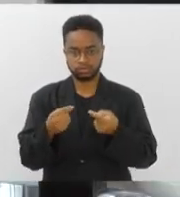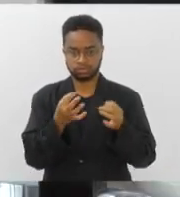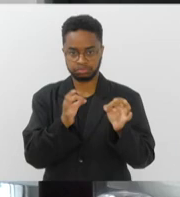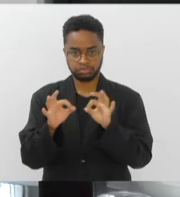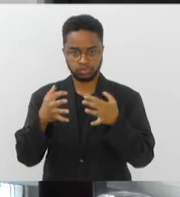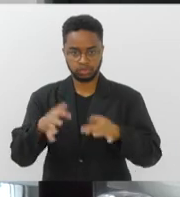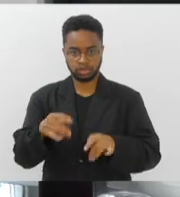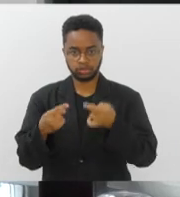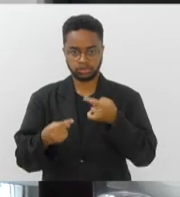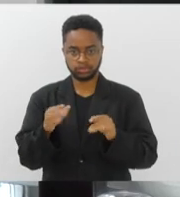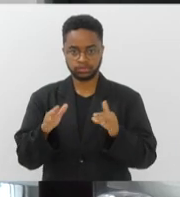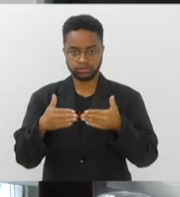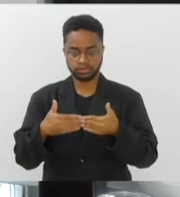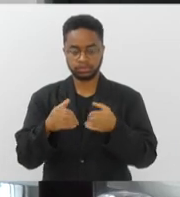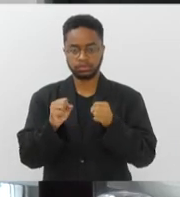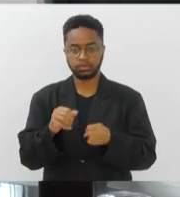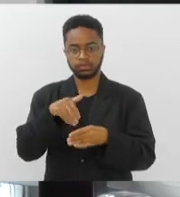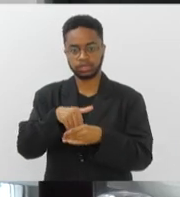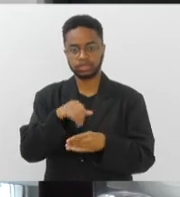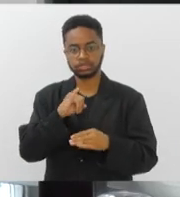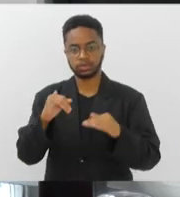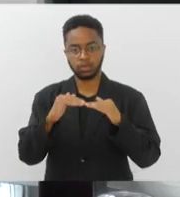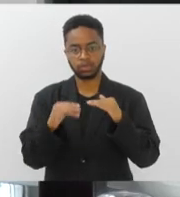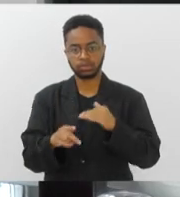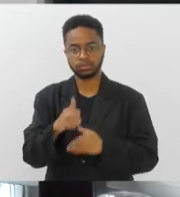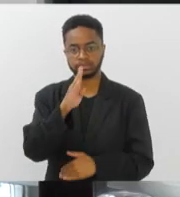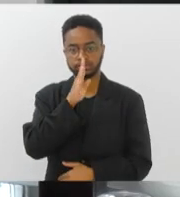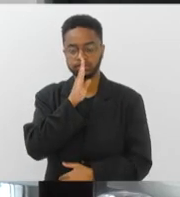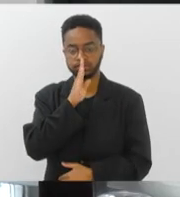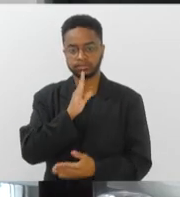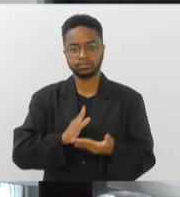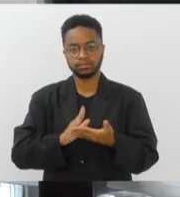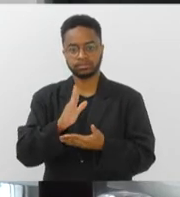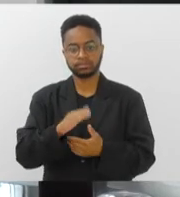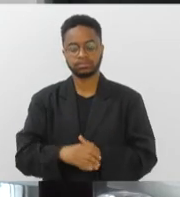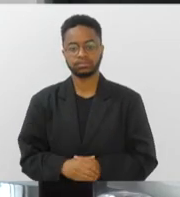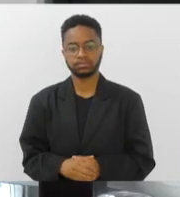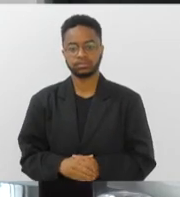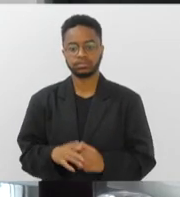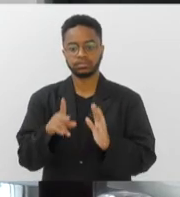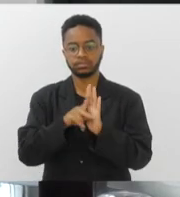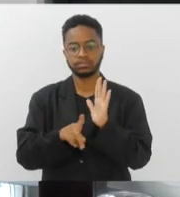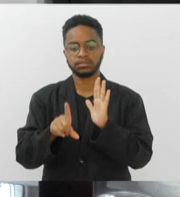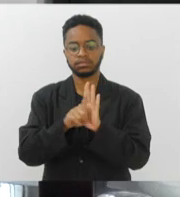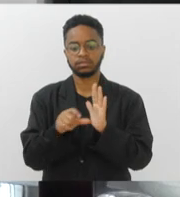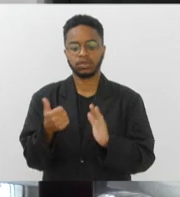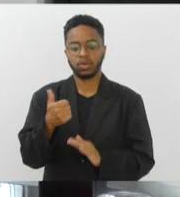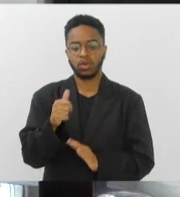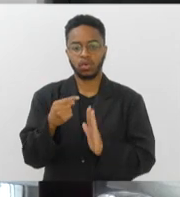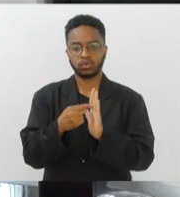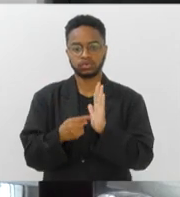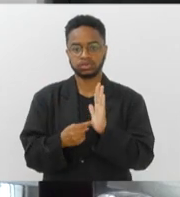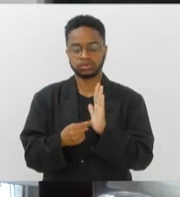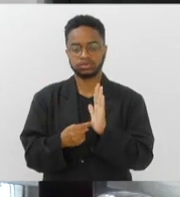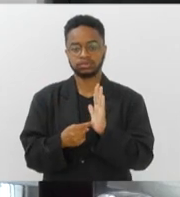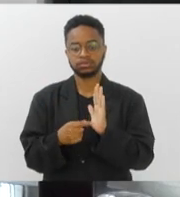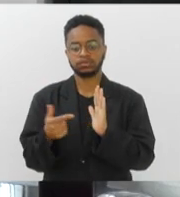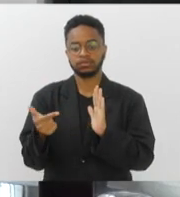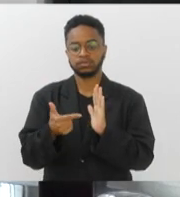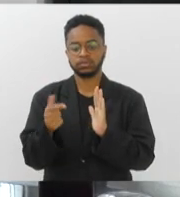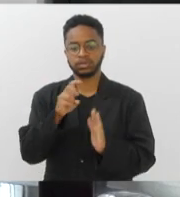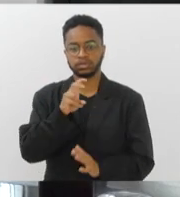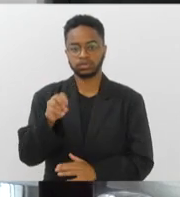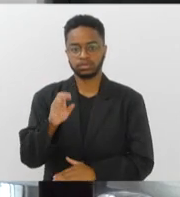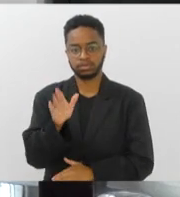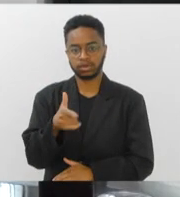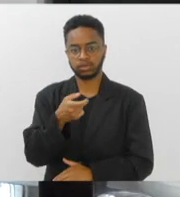quem queira discutir, encerrada a discussão, em votação. Senhores que aprovam, permaneçam como estão, aprovado. Projeto de lei 11 da pauta, 2250 de